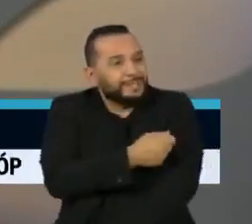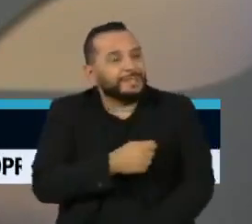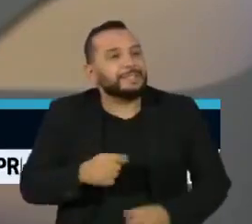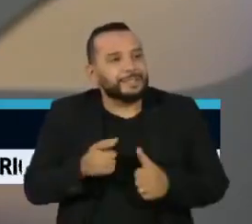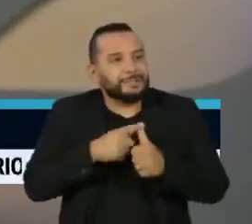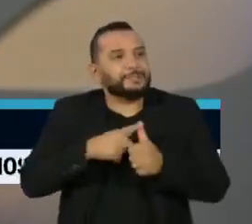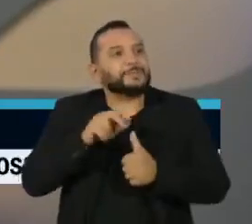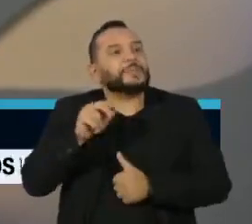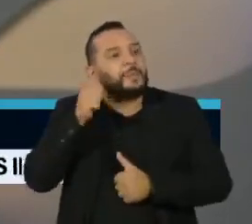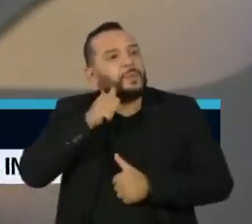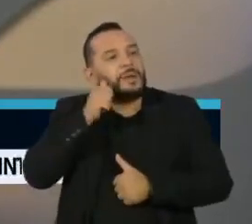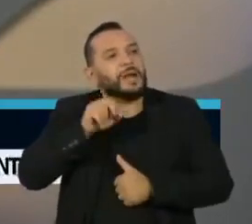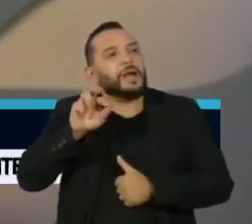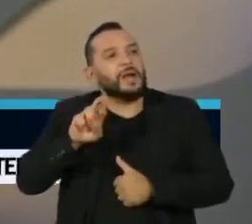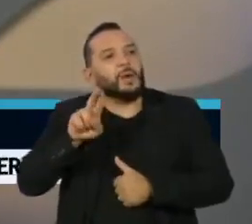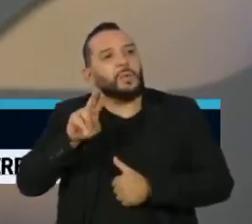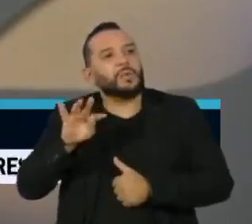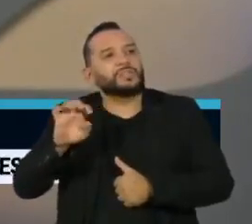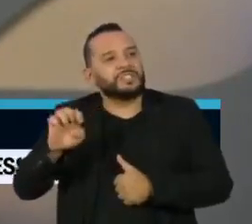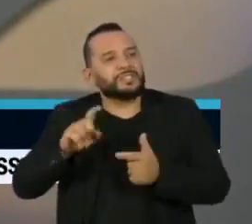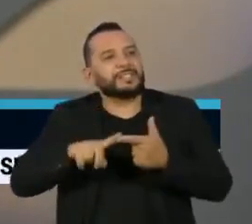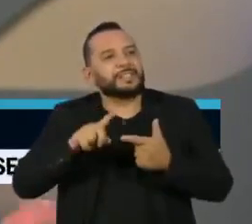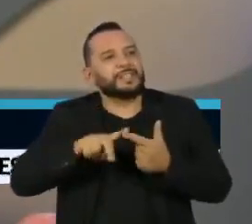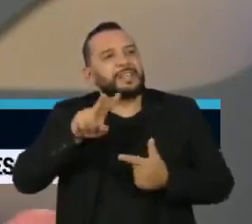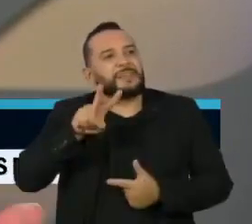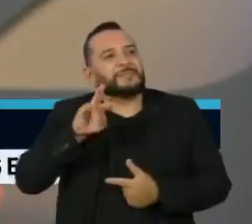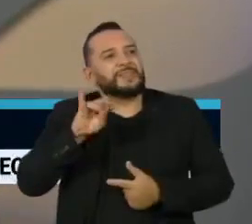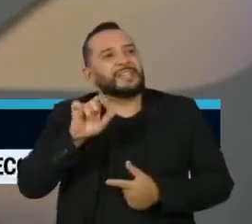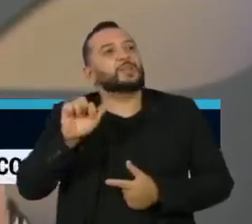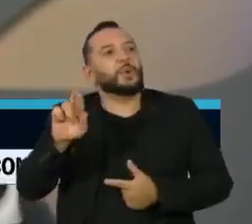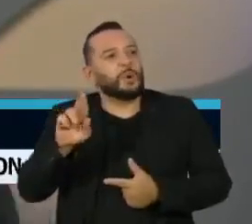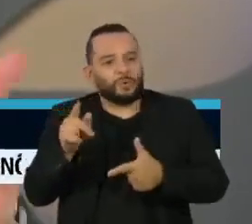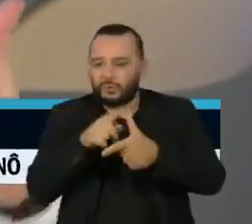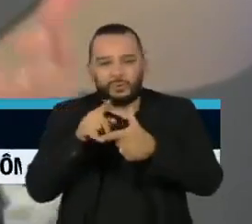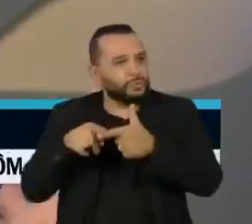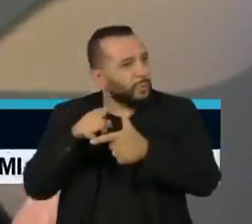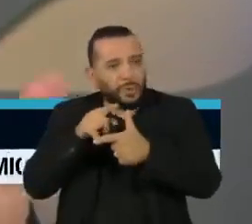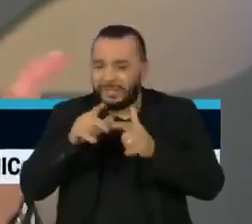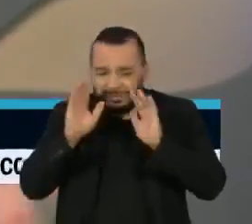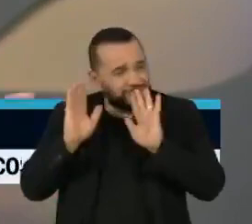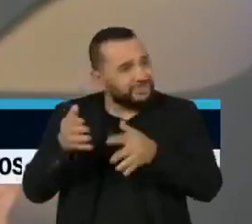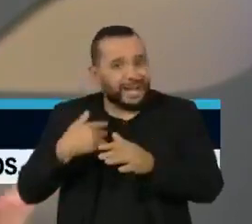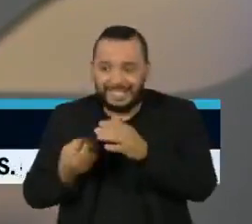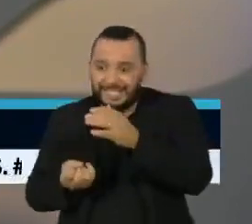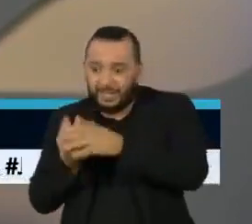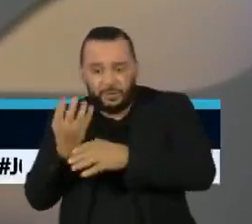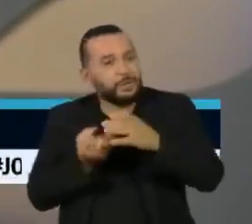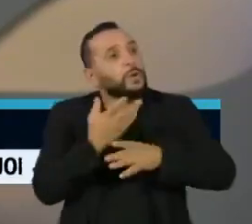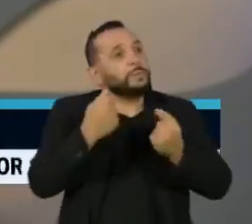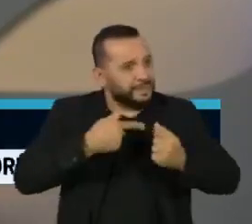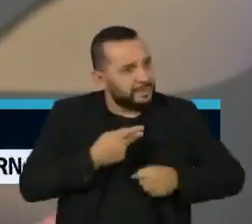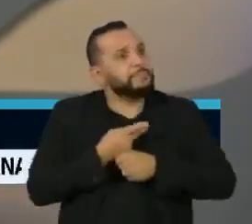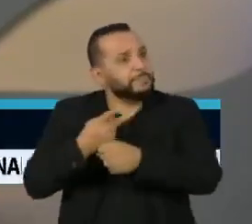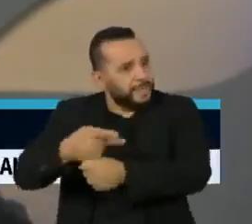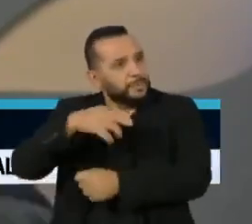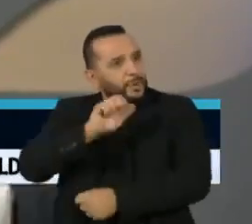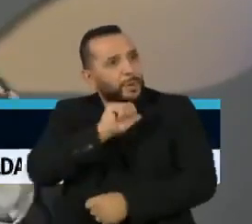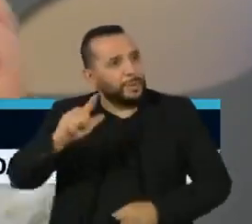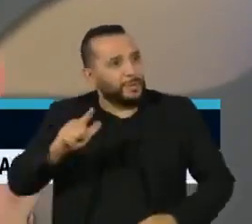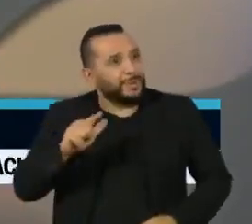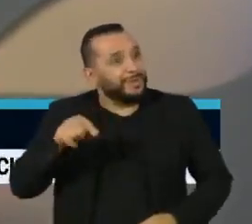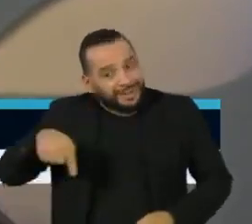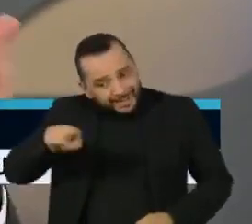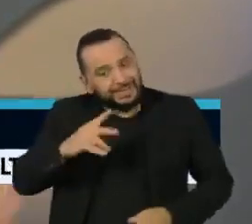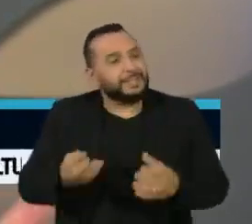Vitor, dedicaram 30, 40 anos nisso. Então, esse seria um candidato a prêmio Nobel. Tá? Por quê? Porque é